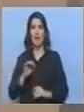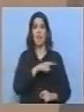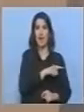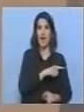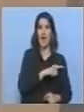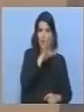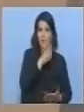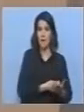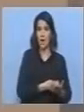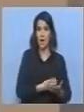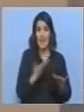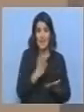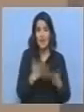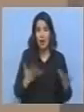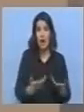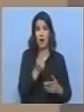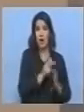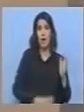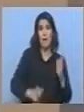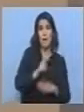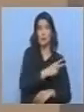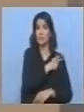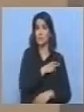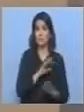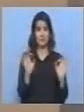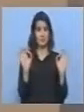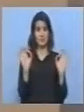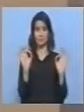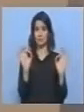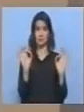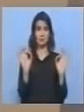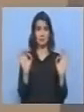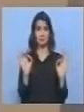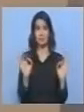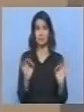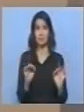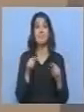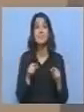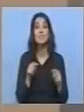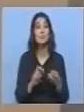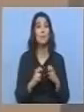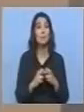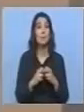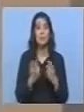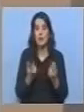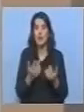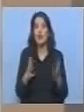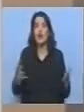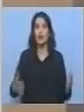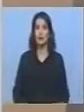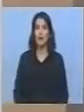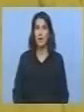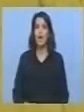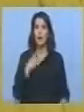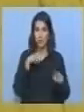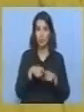nenhum aumento da dotação das universidades por via da descida das propinas. E portanto, este é que é o problema. Nós temos de ter políticas públicas. Nós